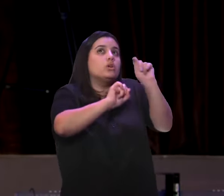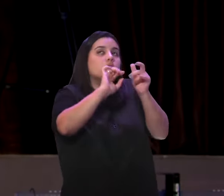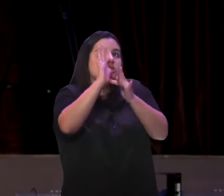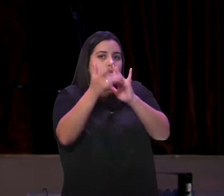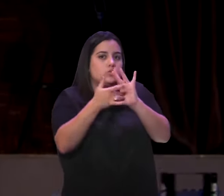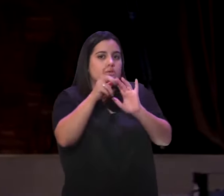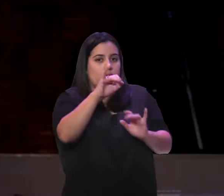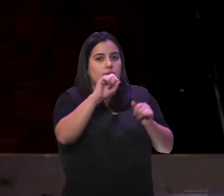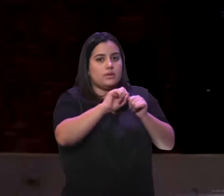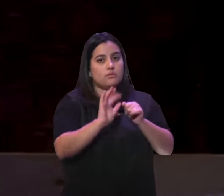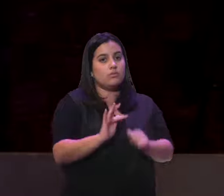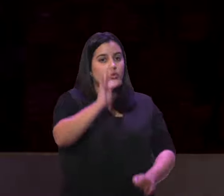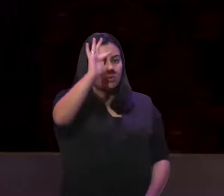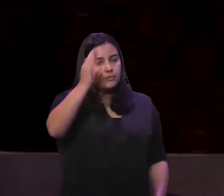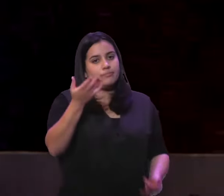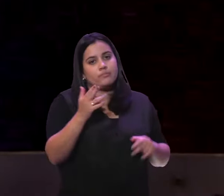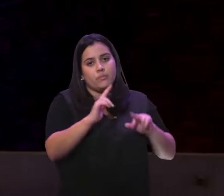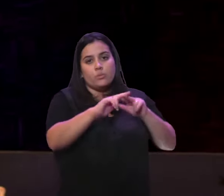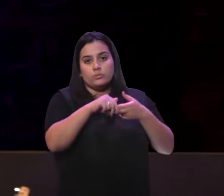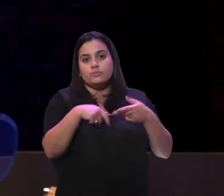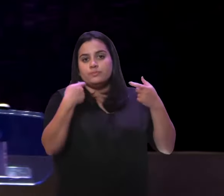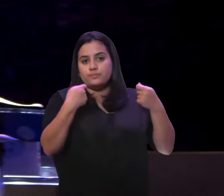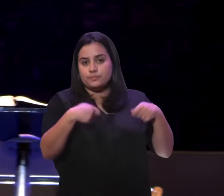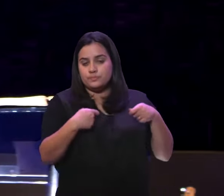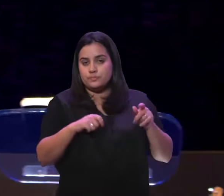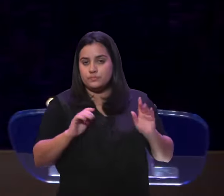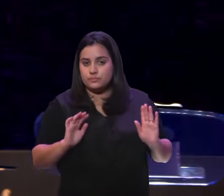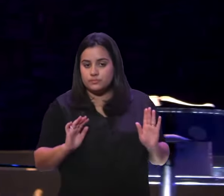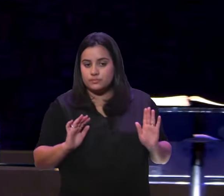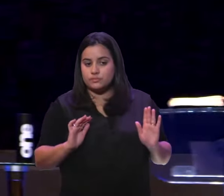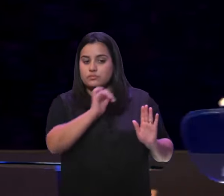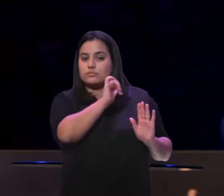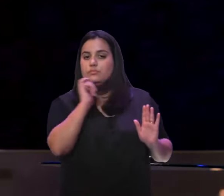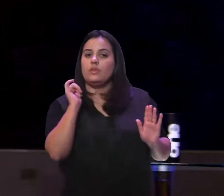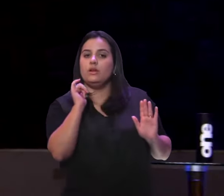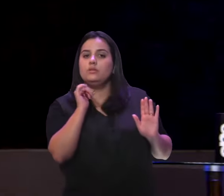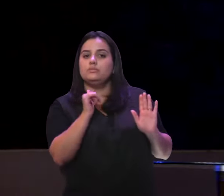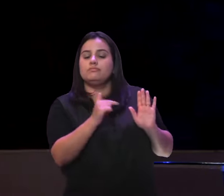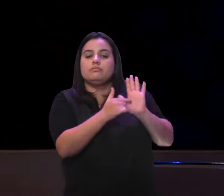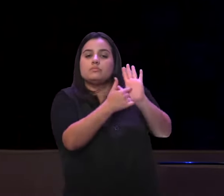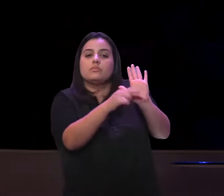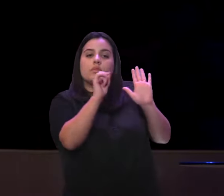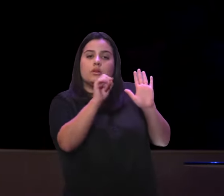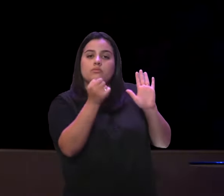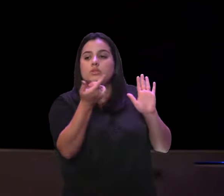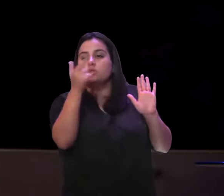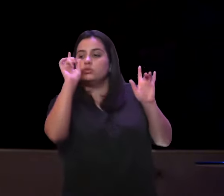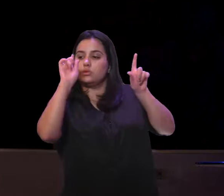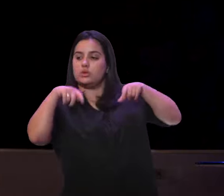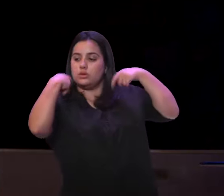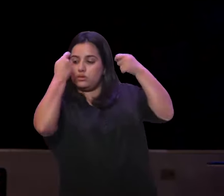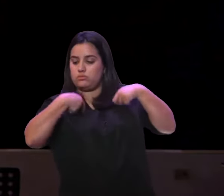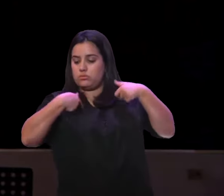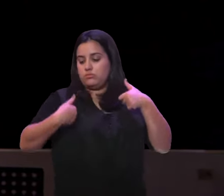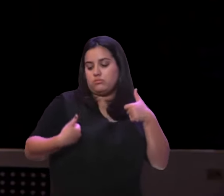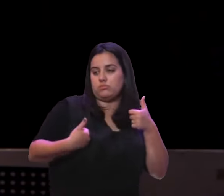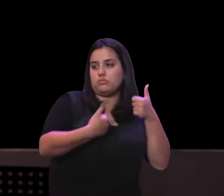séculos. O sacrifício representava que outro animalzinho estava